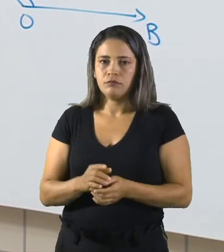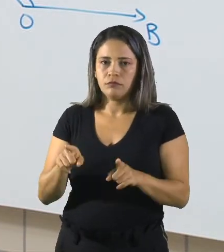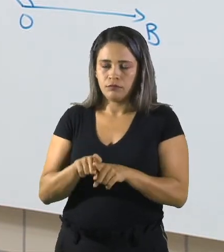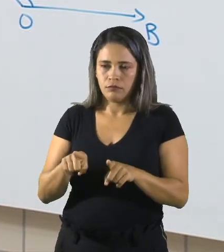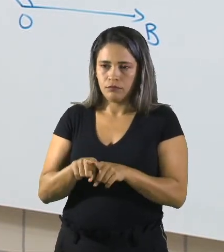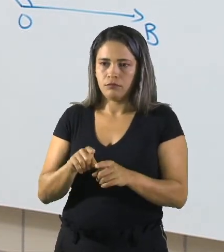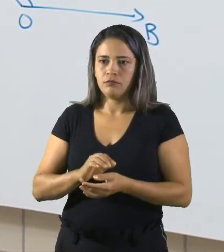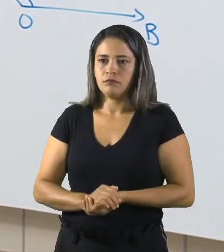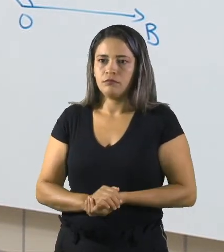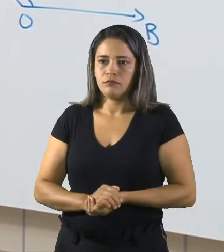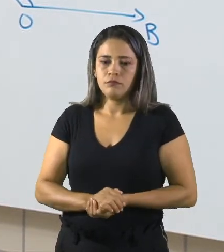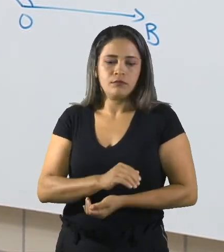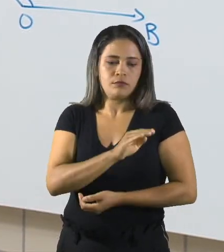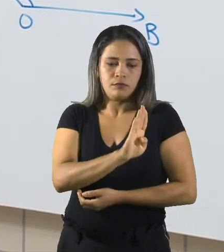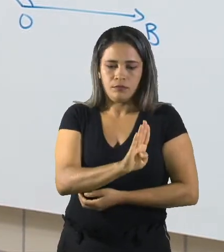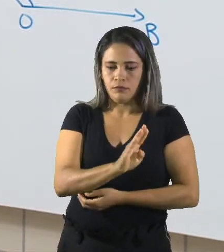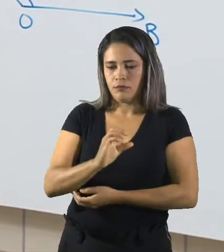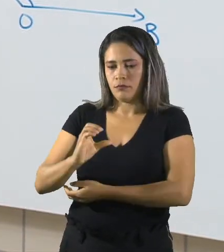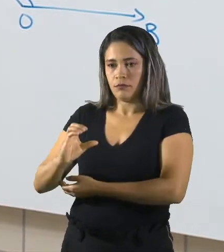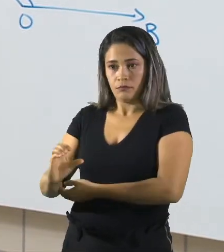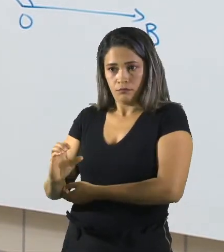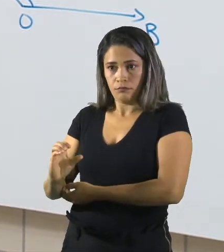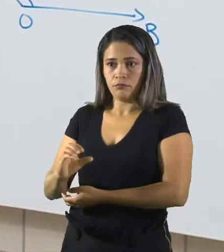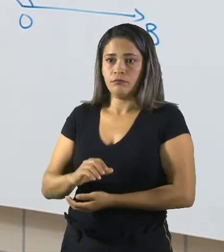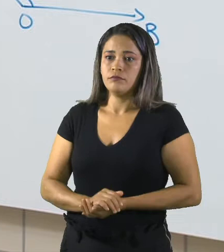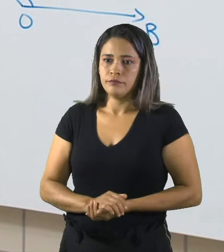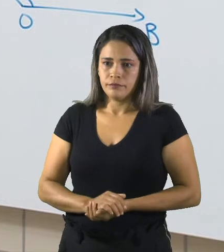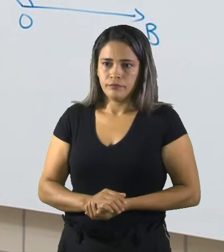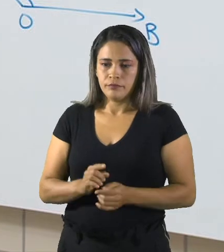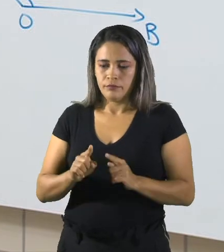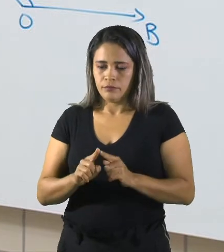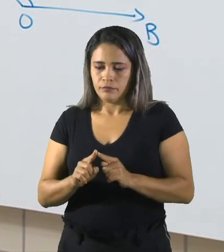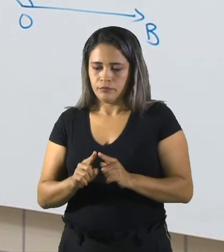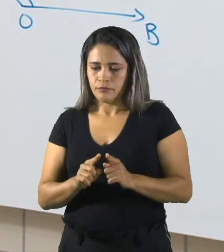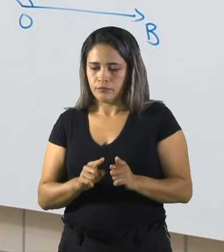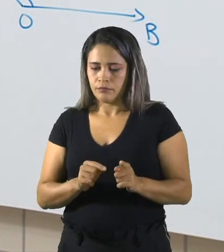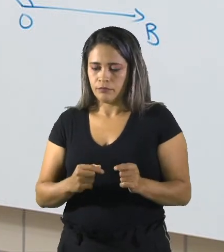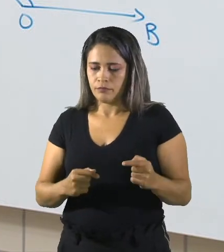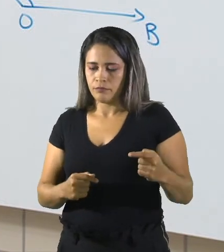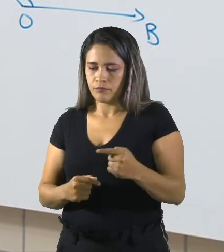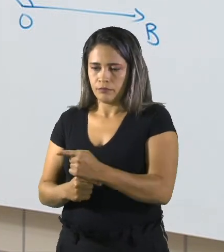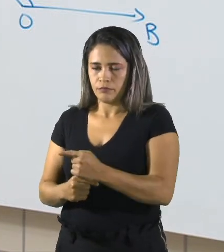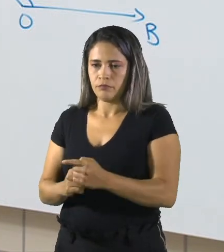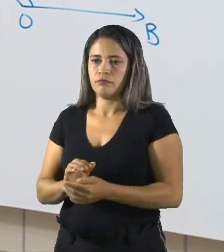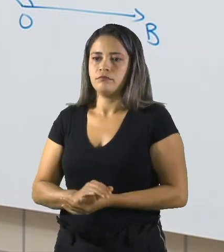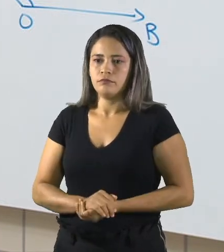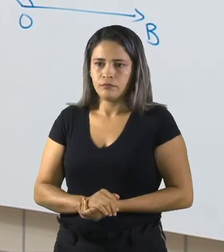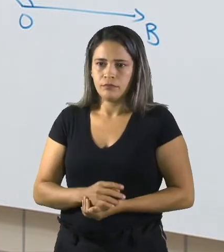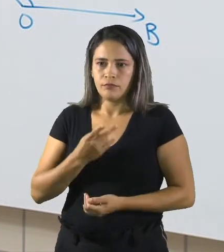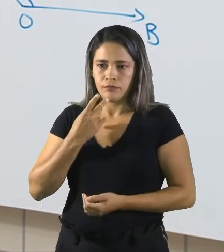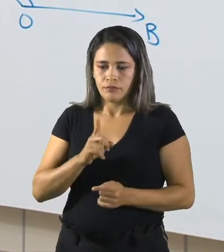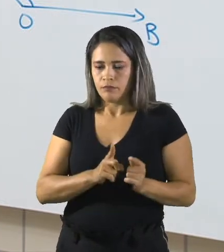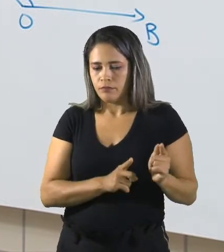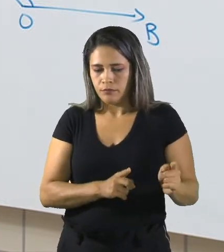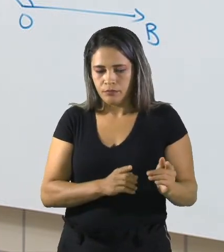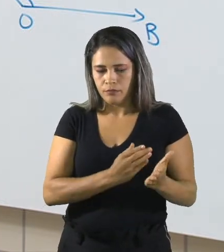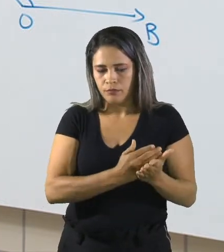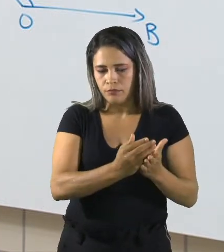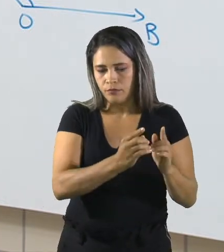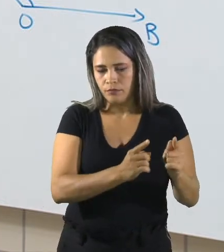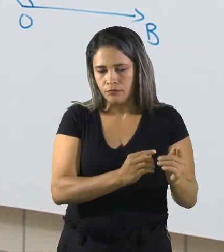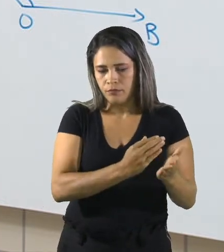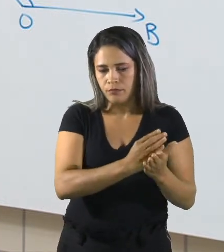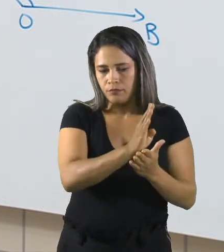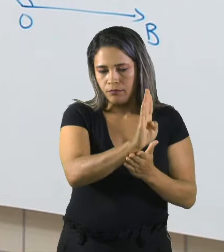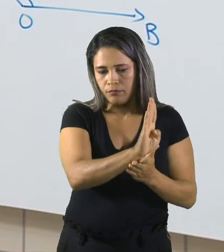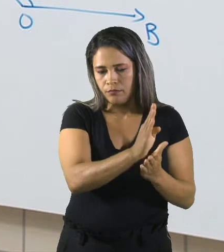semirreta BC. Eu estou dizendo que ela tem origem no ponto B e passa pelo ponto C. Então, esses